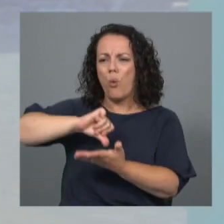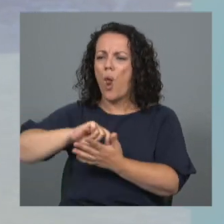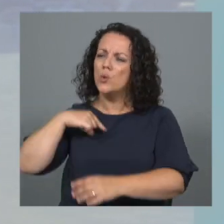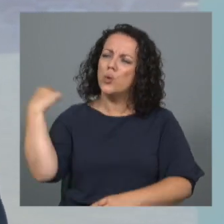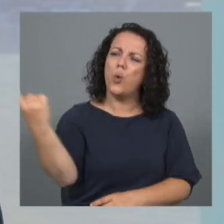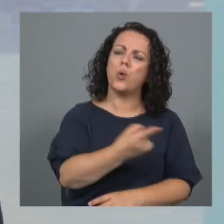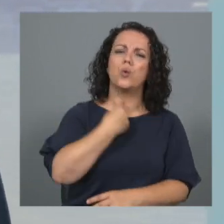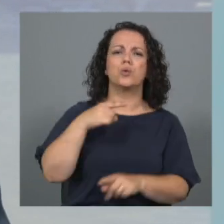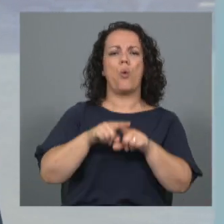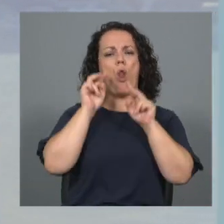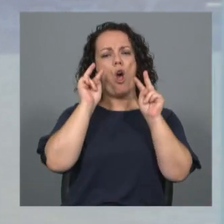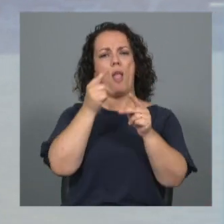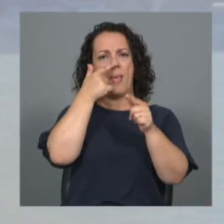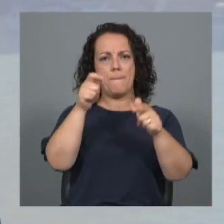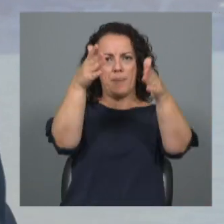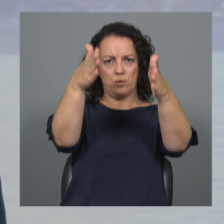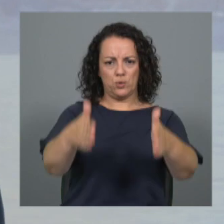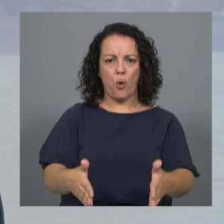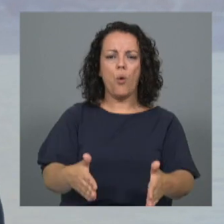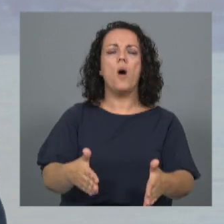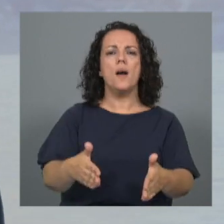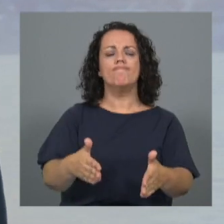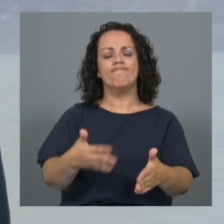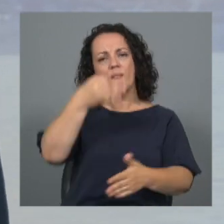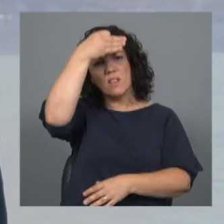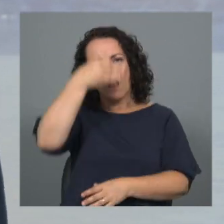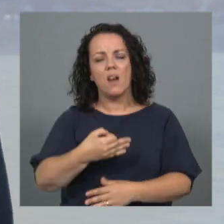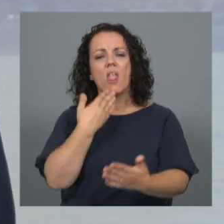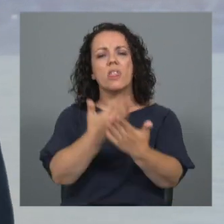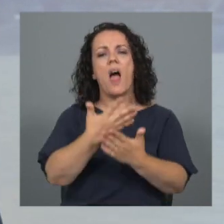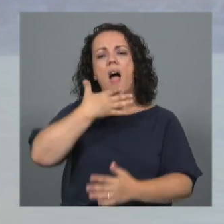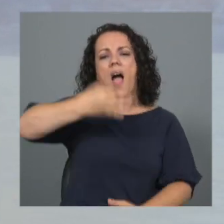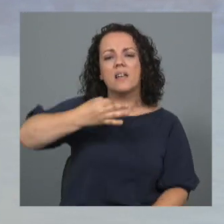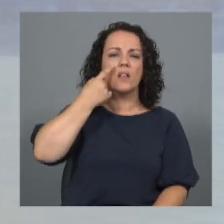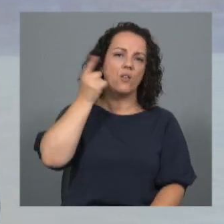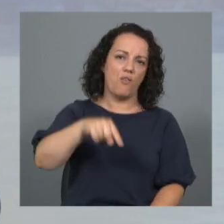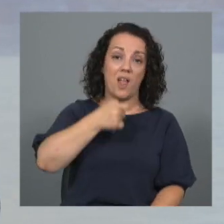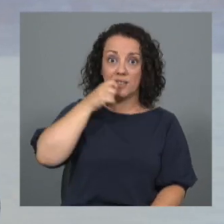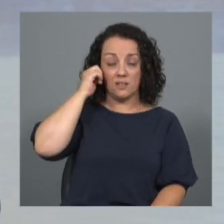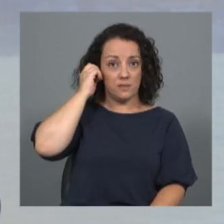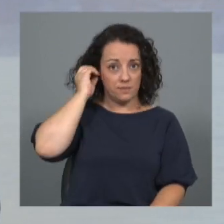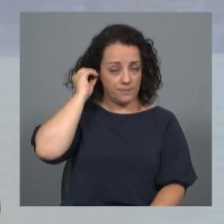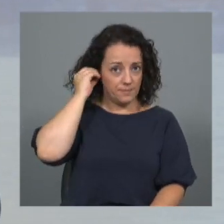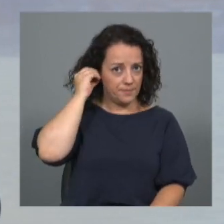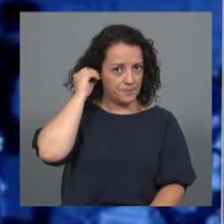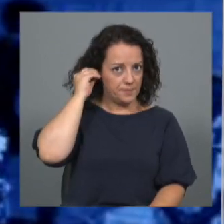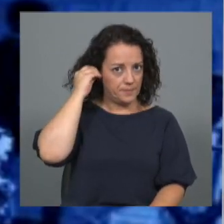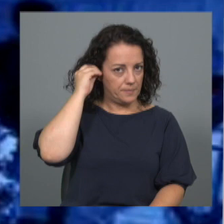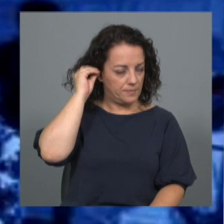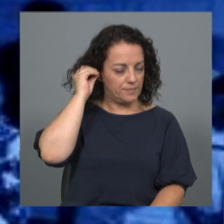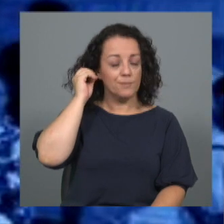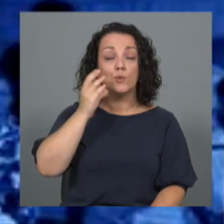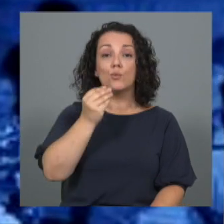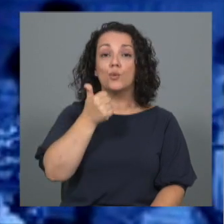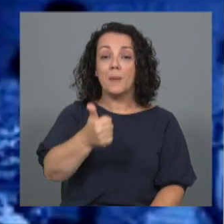sua dignidade, o que é que conseguimos destapar para que, de facto, ela volte a acreditar. Porque quando cada um de nós acredita, a situação muda. Muito bem, Henrique Joaquim,